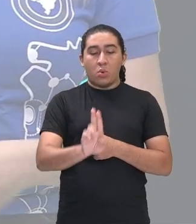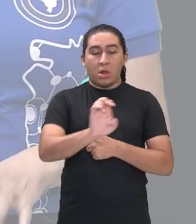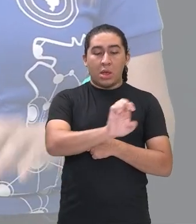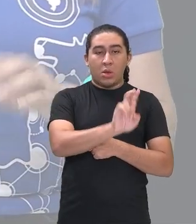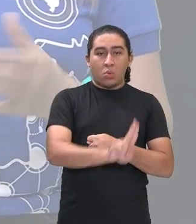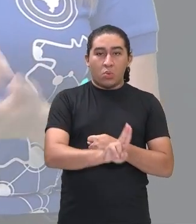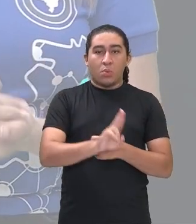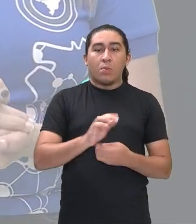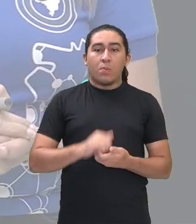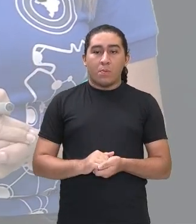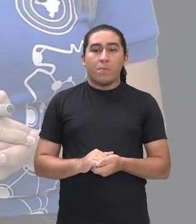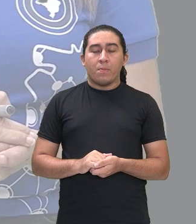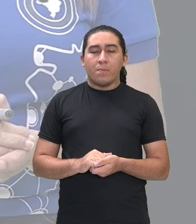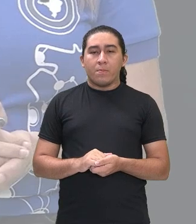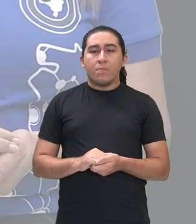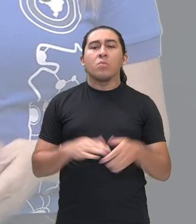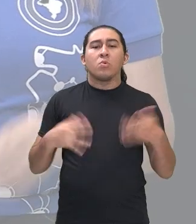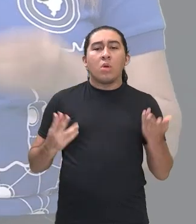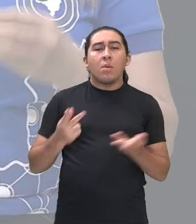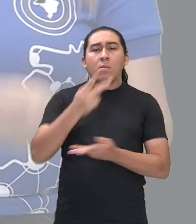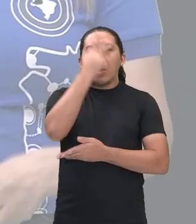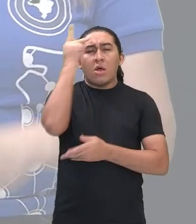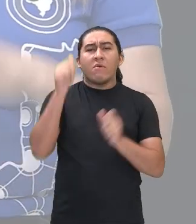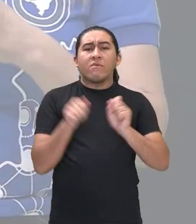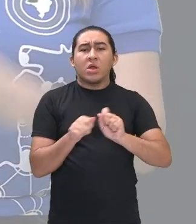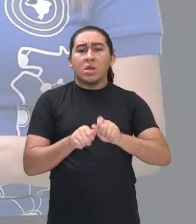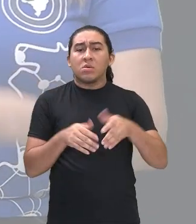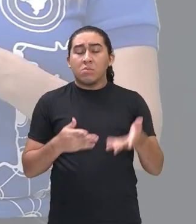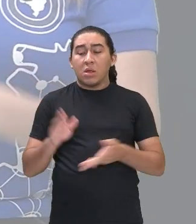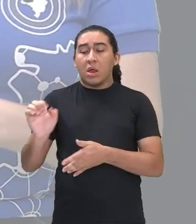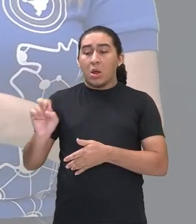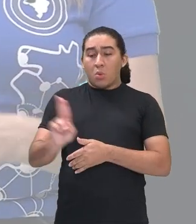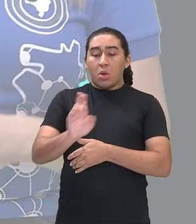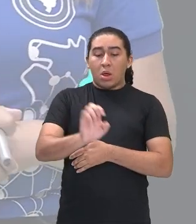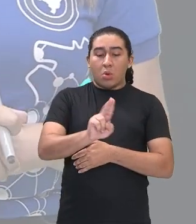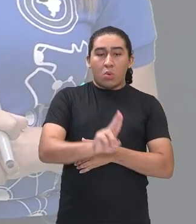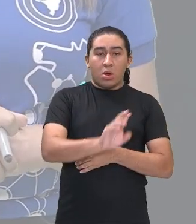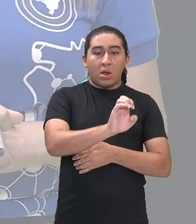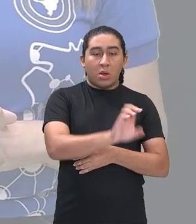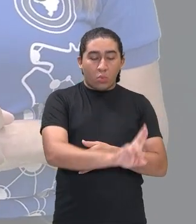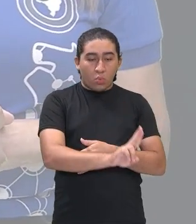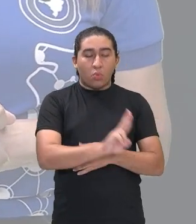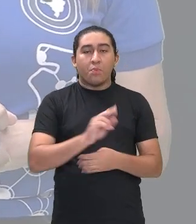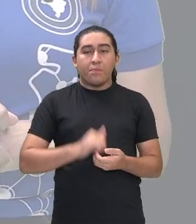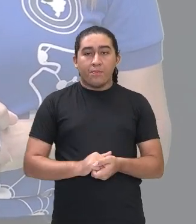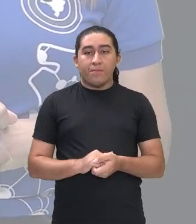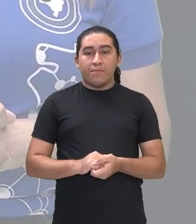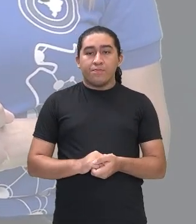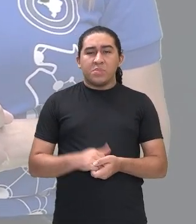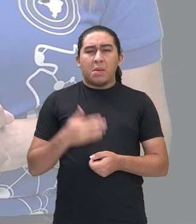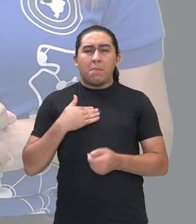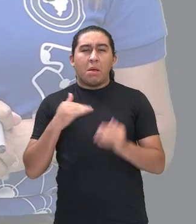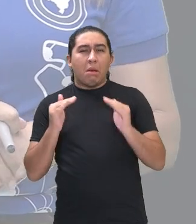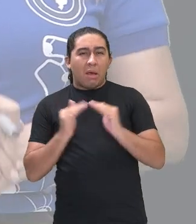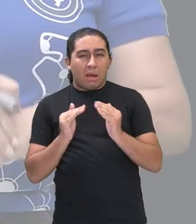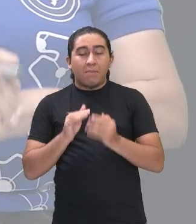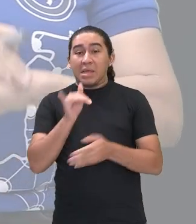eu, né? Quem fazia as coisas lá? Eu. Lá na minha casa,